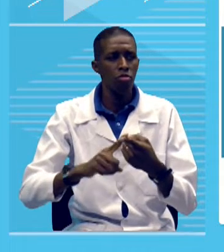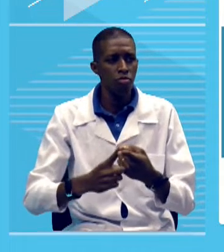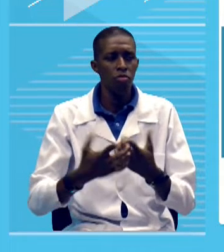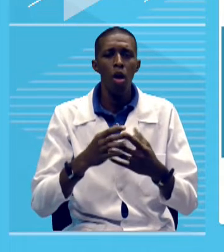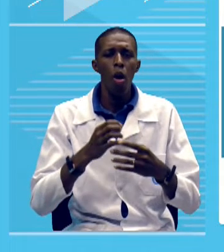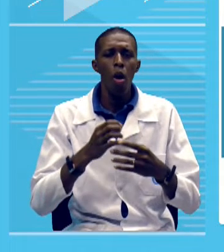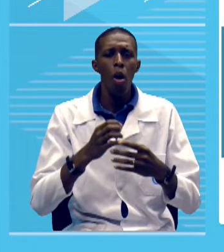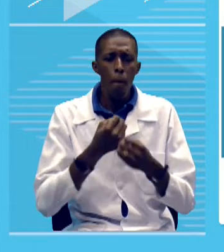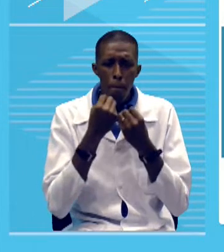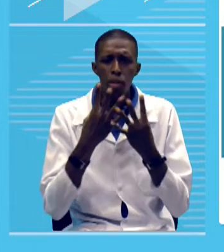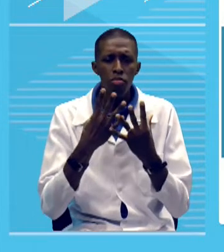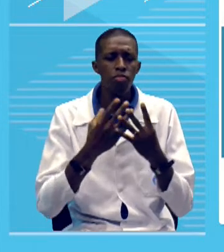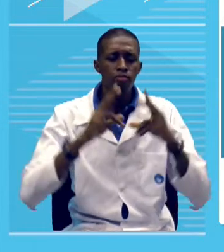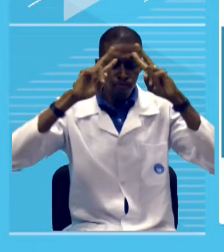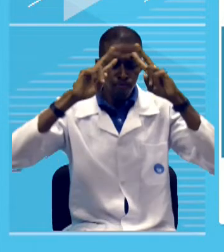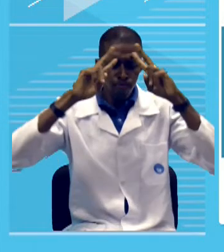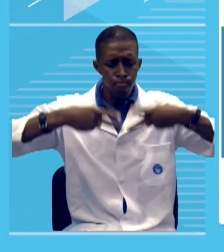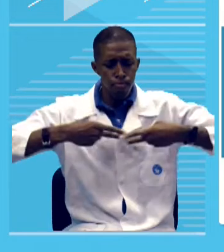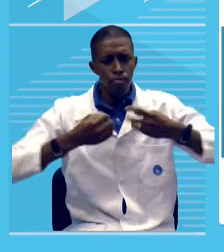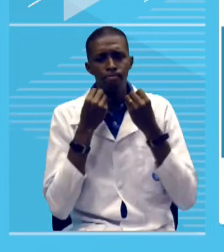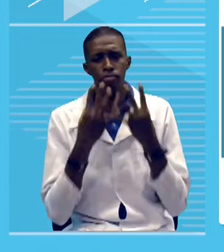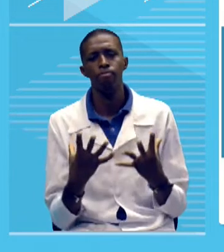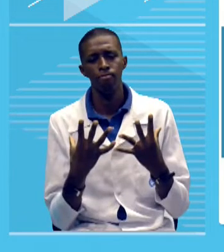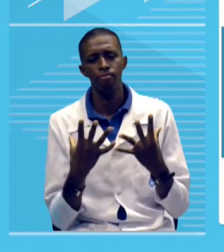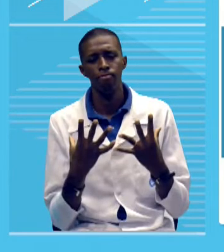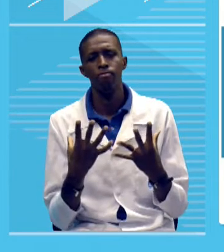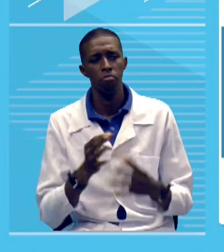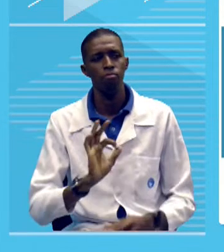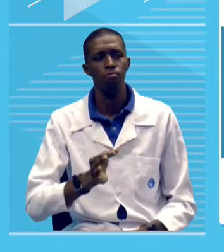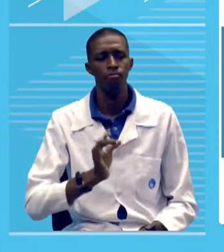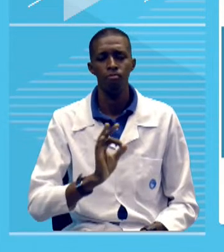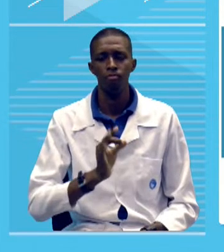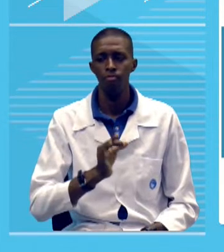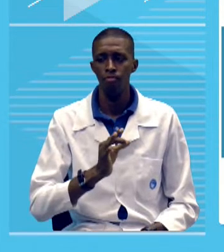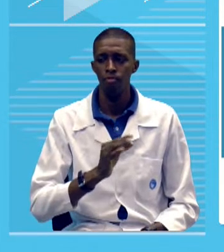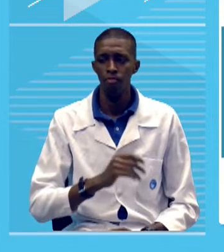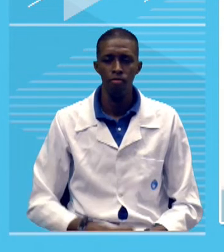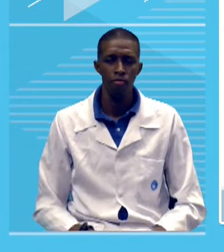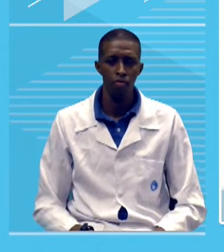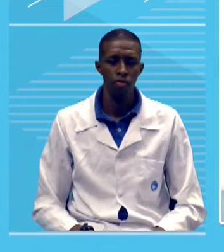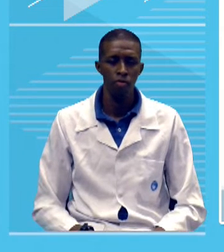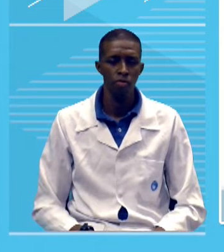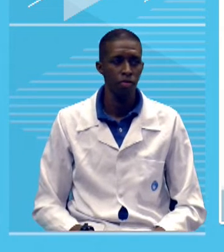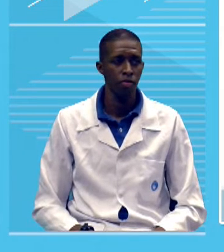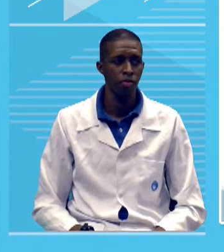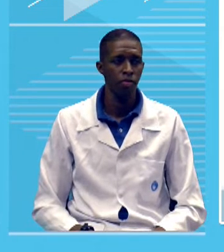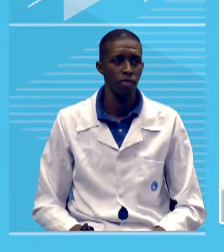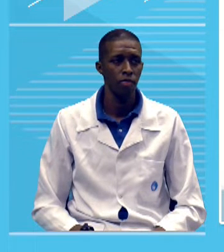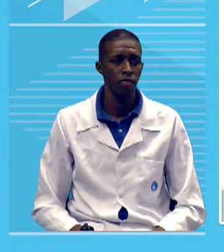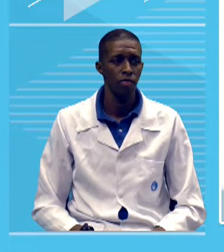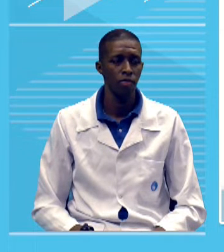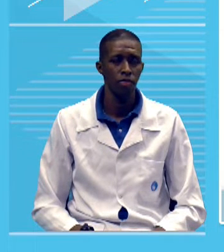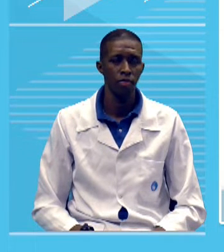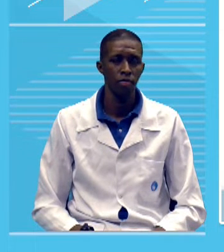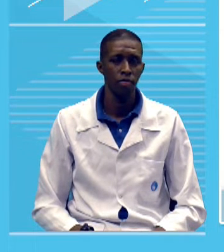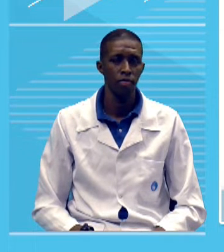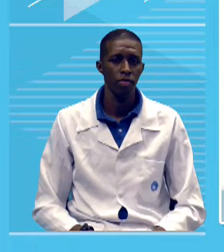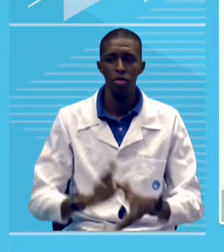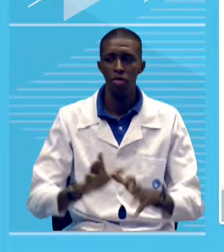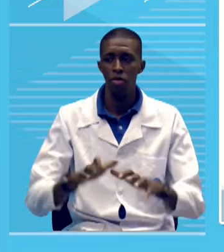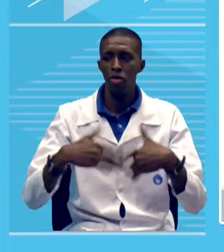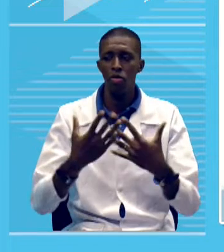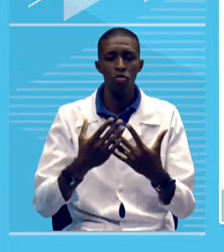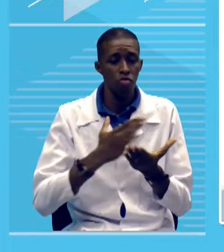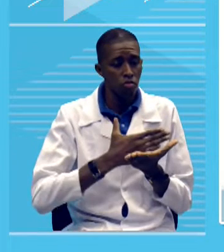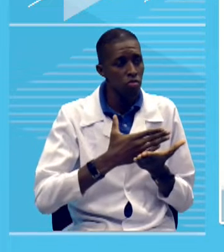equilíbrio líbio tudo bem crianças vamos à luta né o primeiro passo o